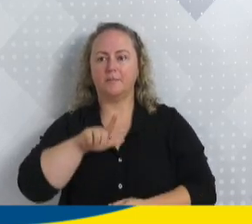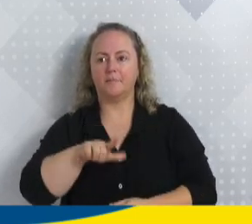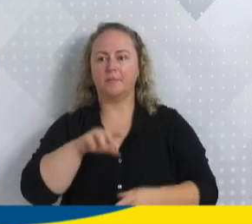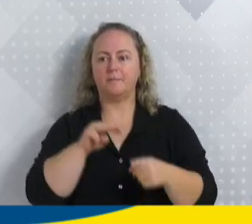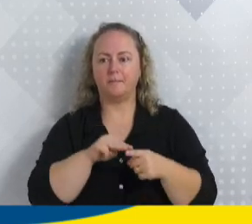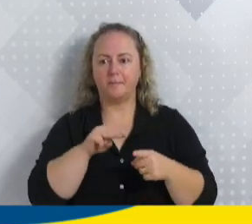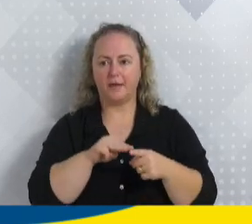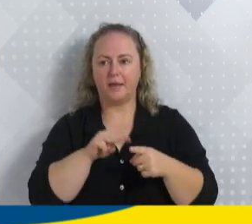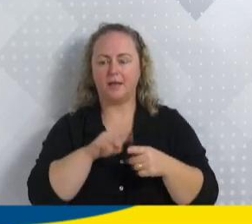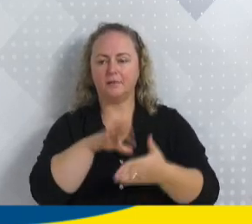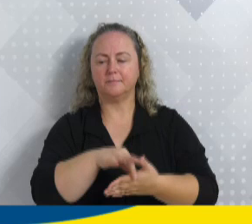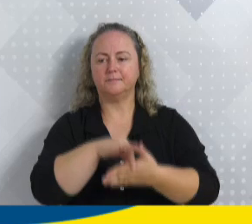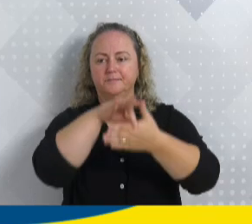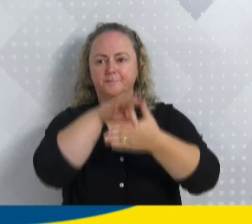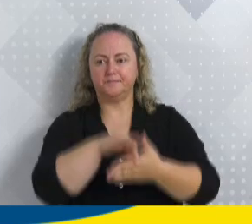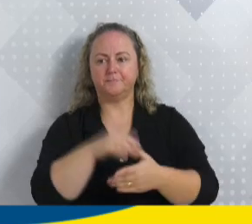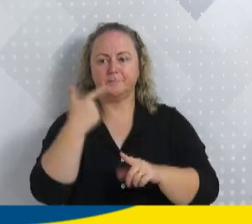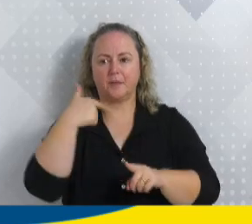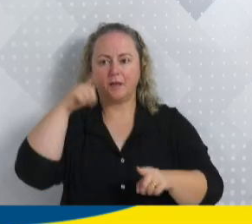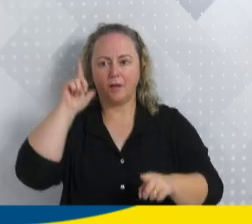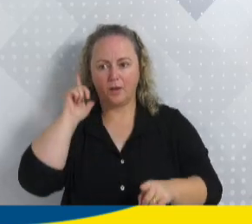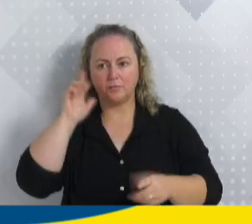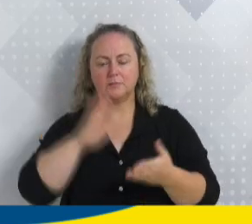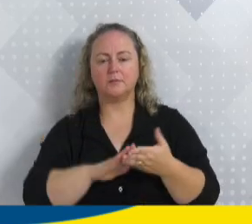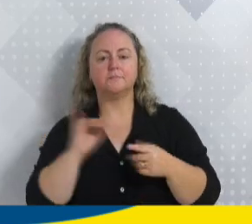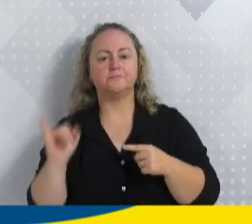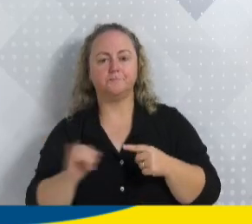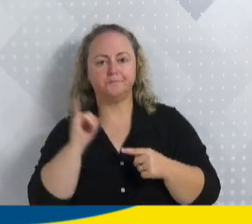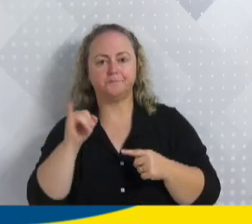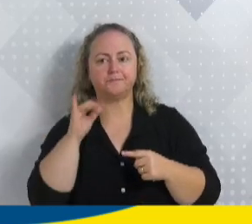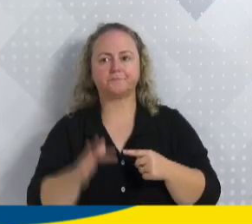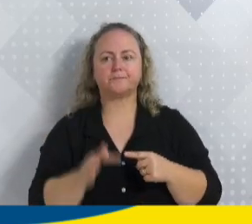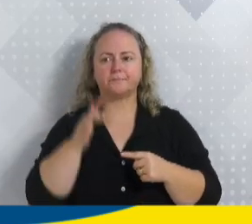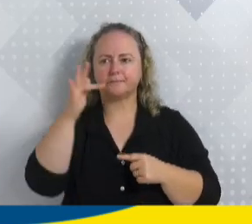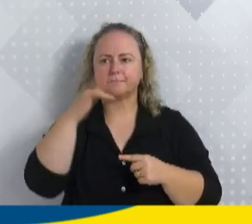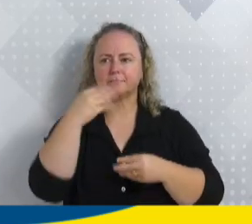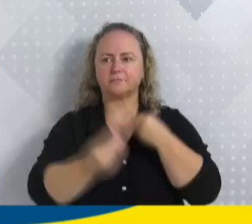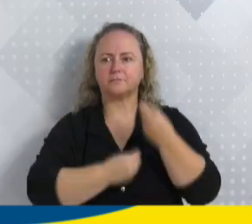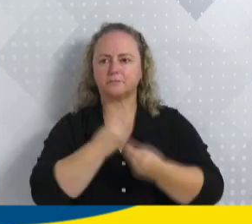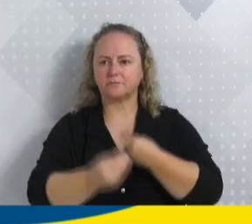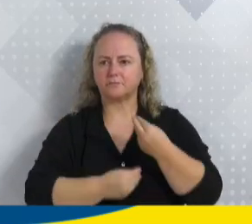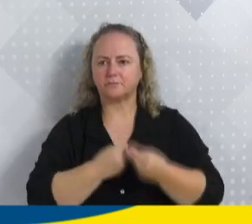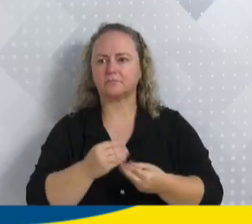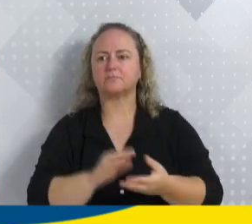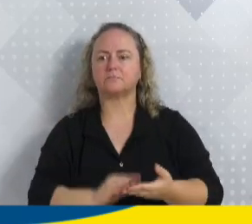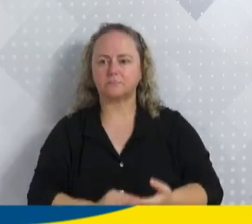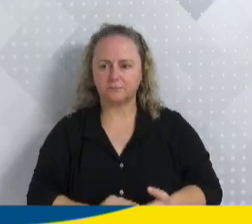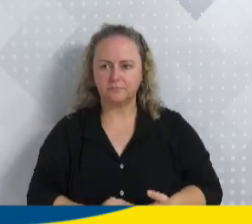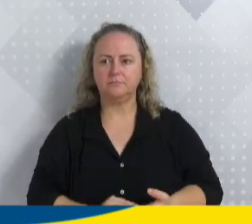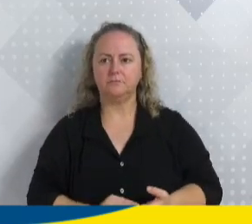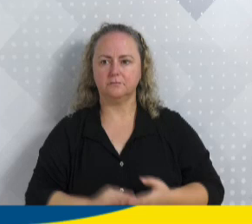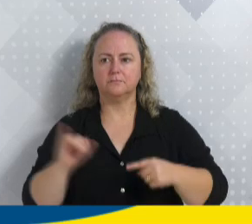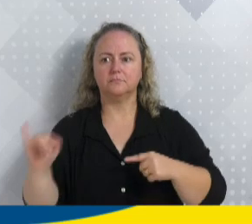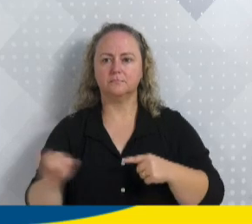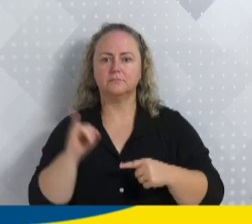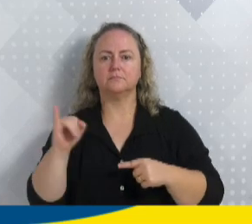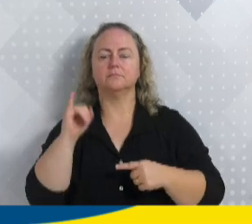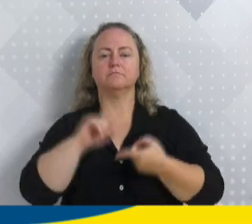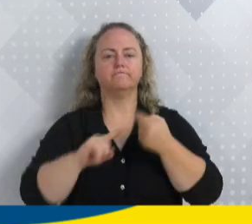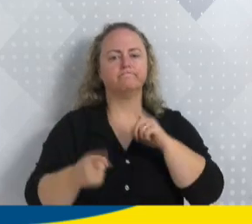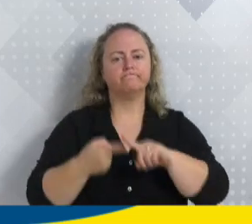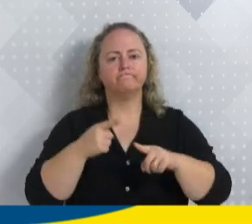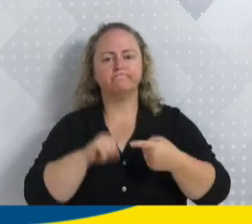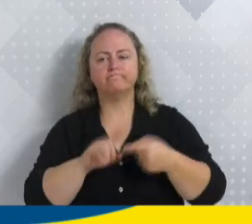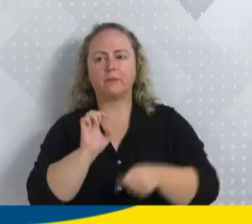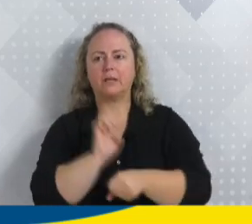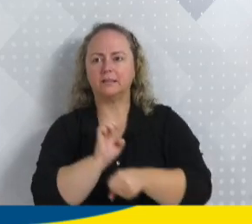encontro de lideranças ontem, muito importante, trabalhando o futuro da cidade. É importante essa articulação a nível